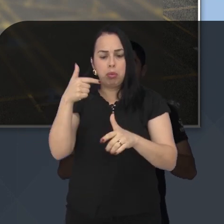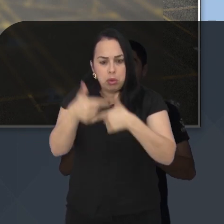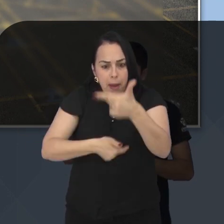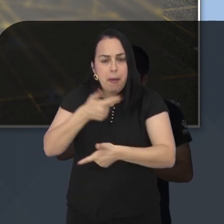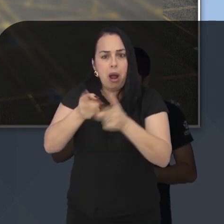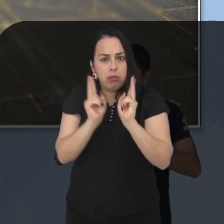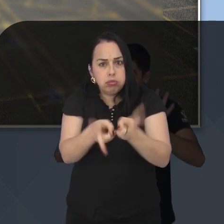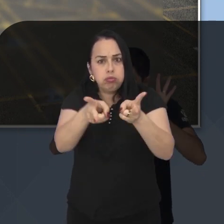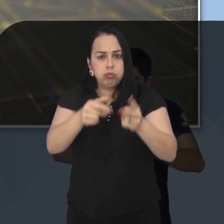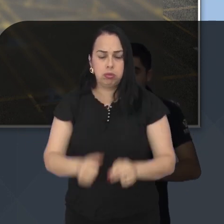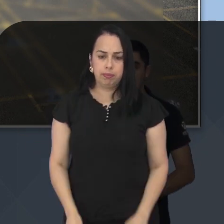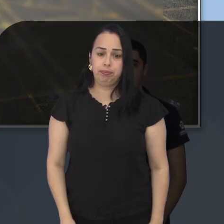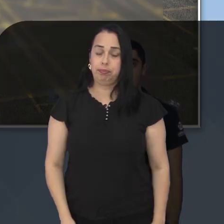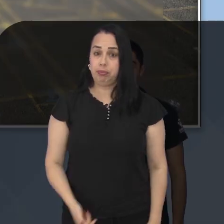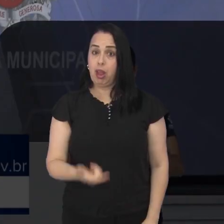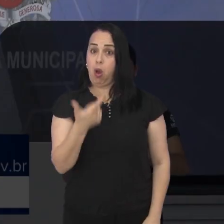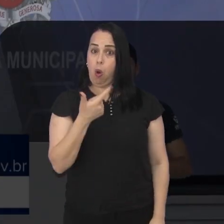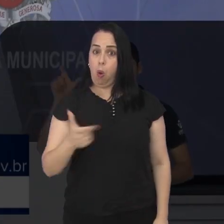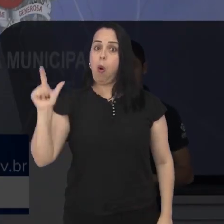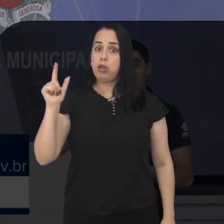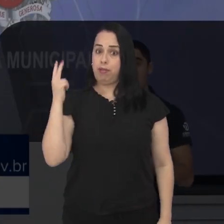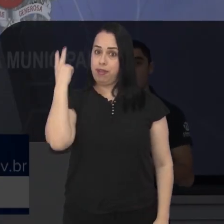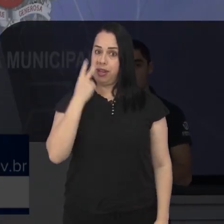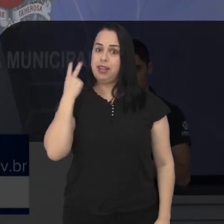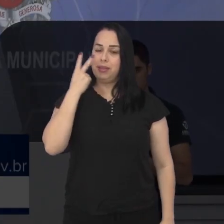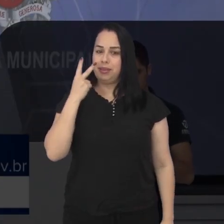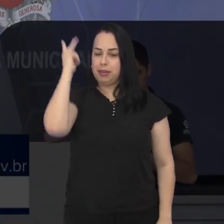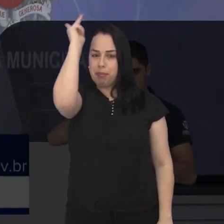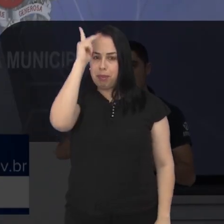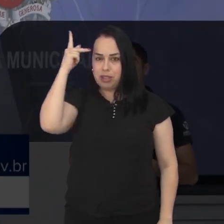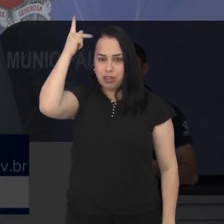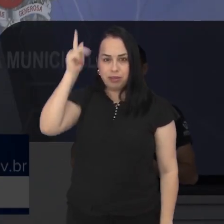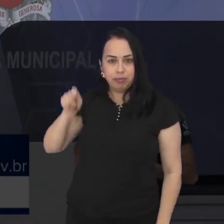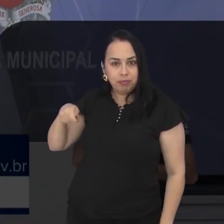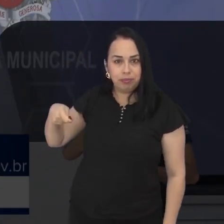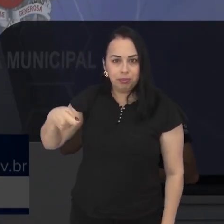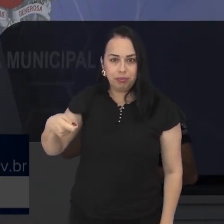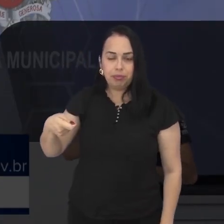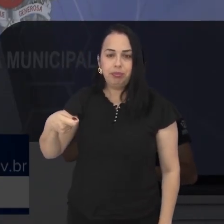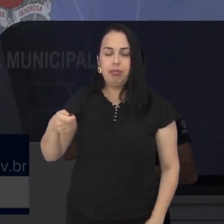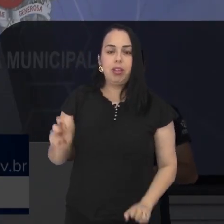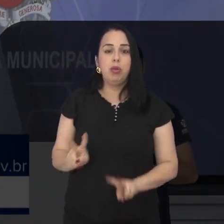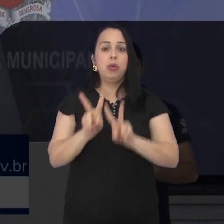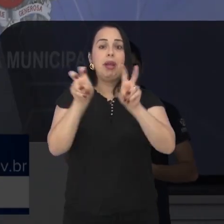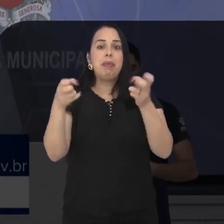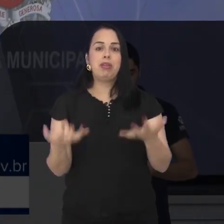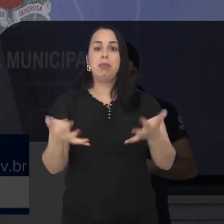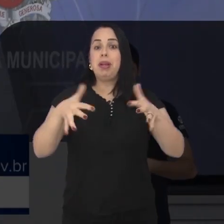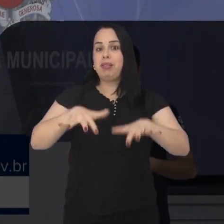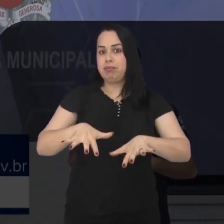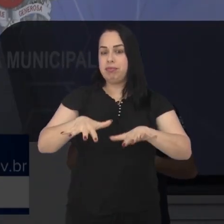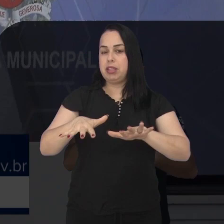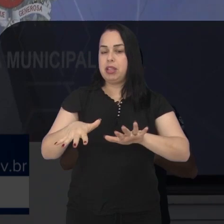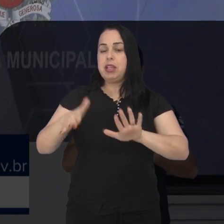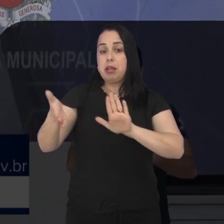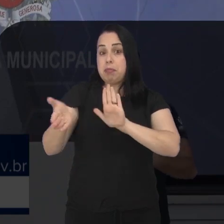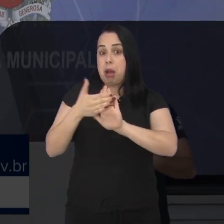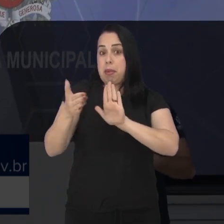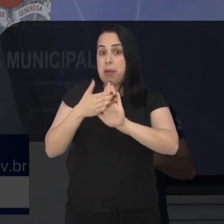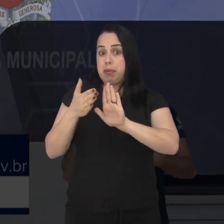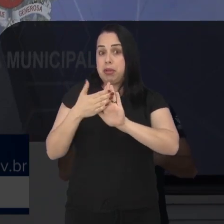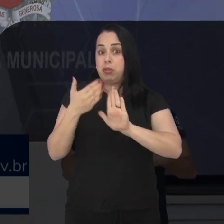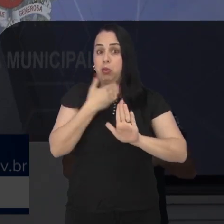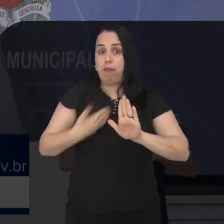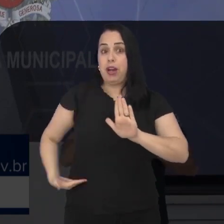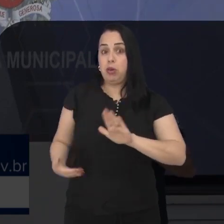a estabilidade dos trabalhadores. Outro orador, o vereador Fernando Petit, falou sobre inclusão e destacou uma